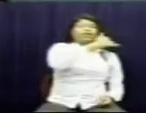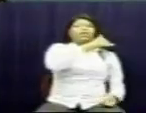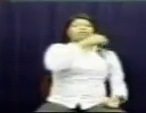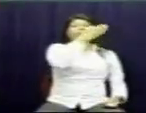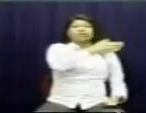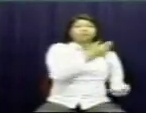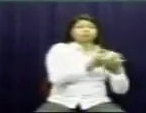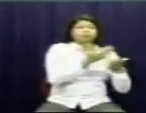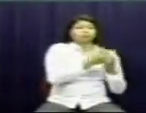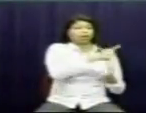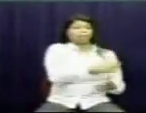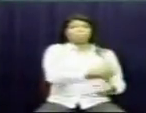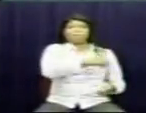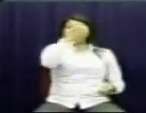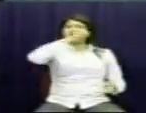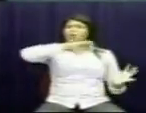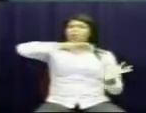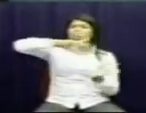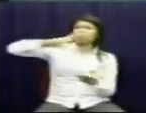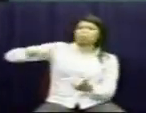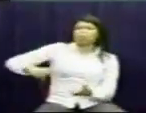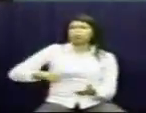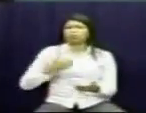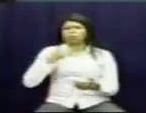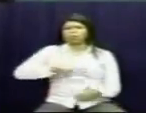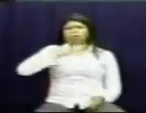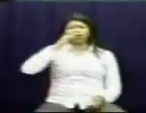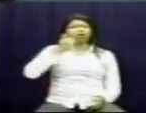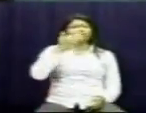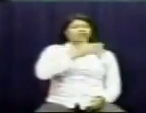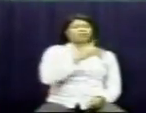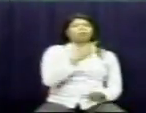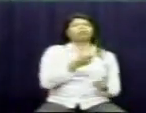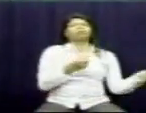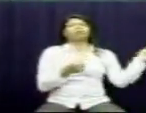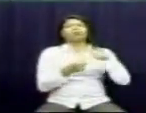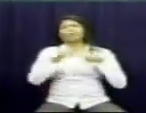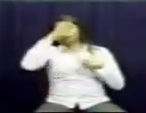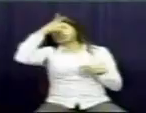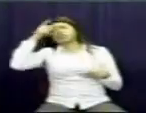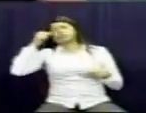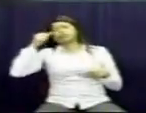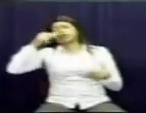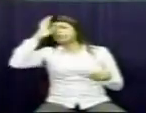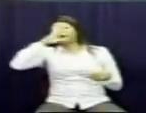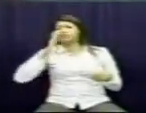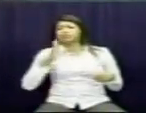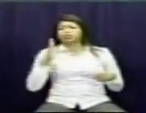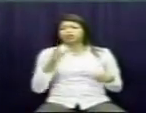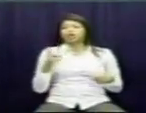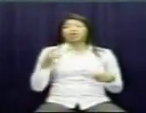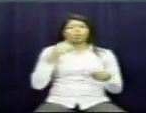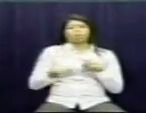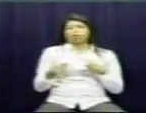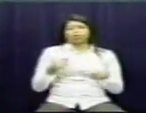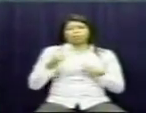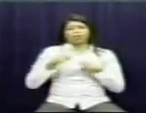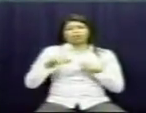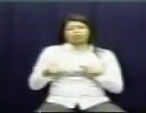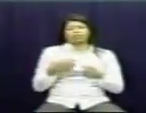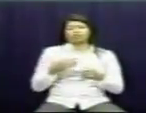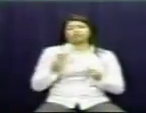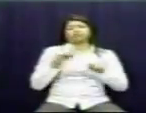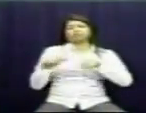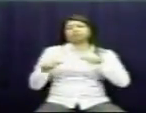não, que se forme em qualquer universidade no mundo que não seja brasileira,